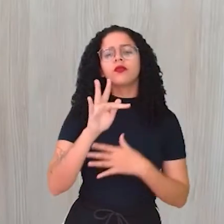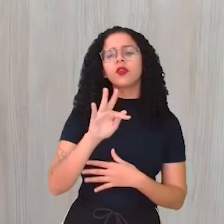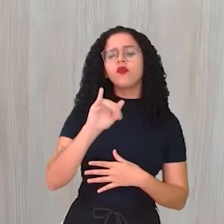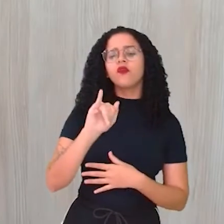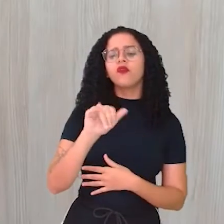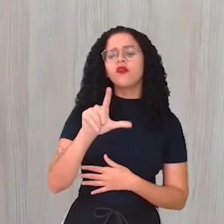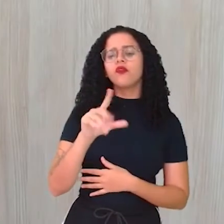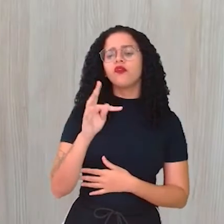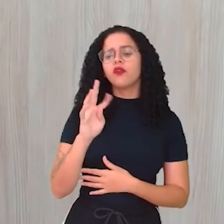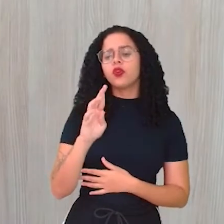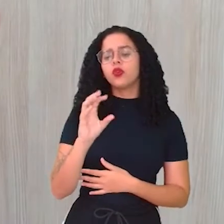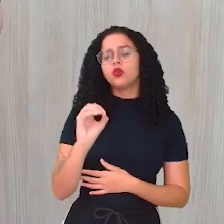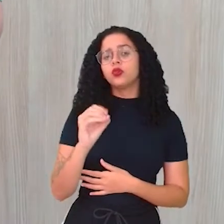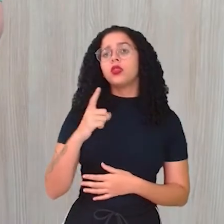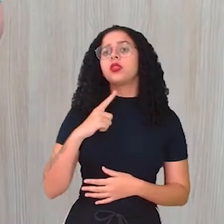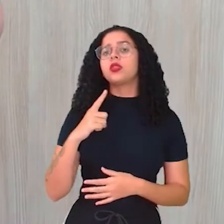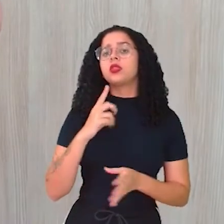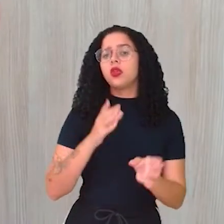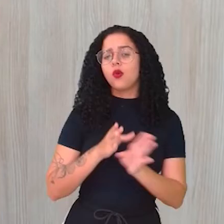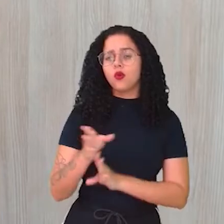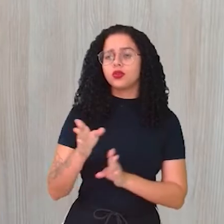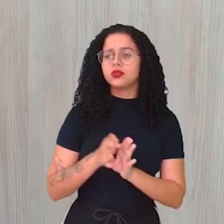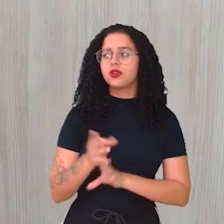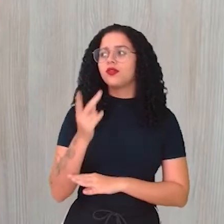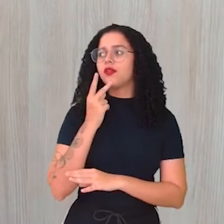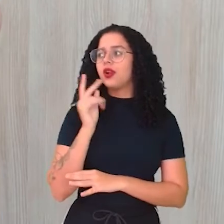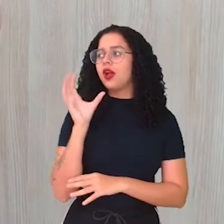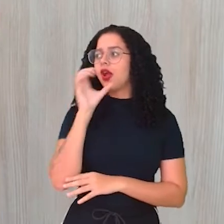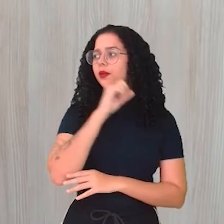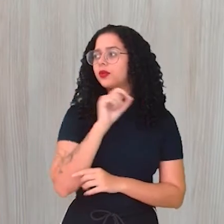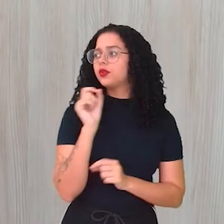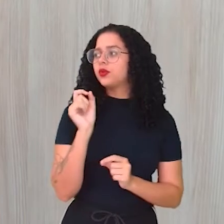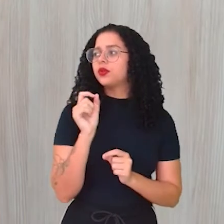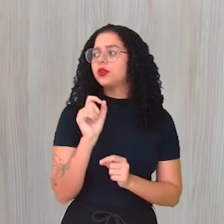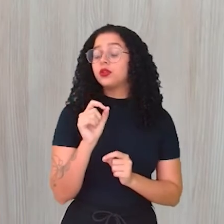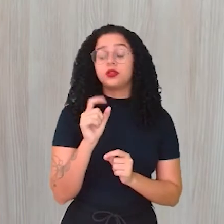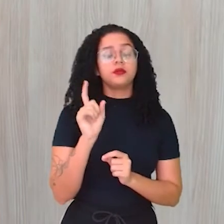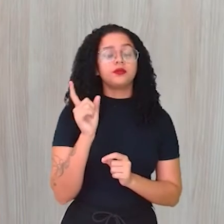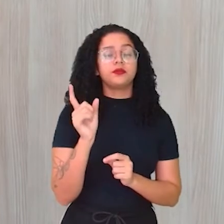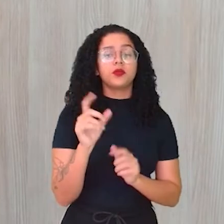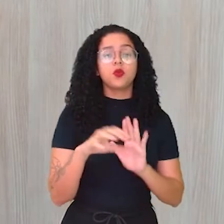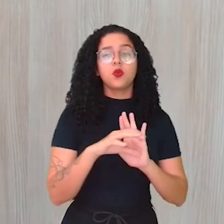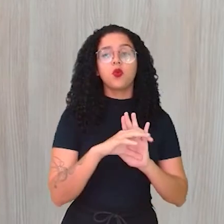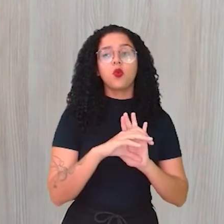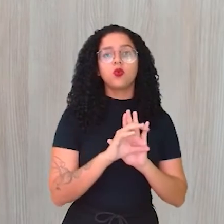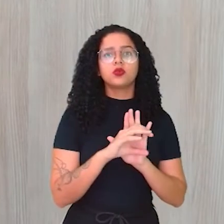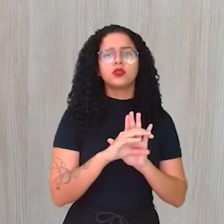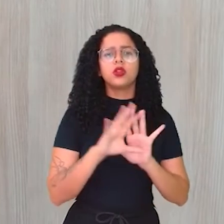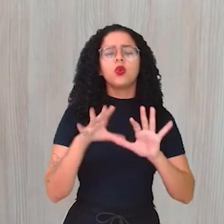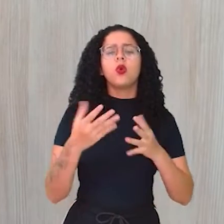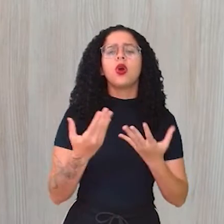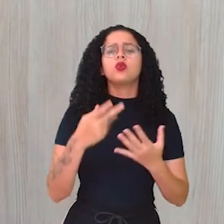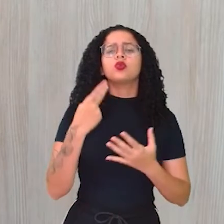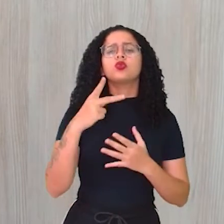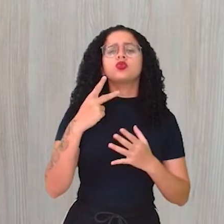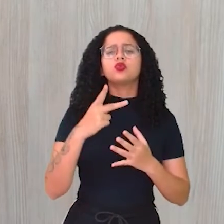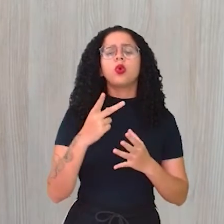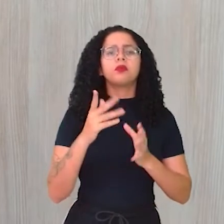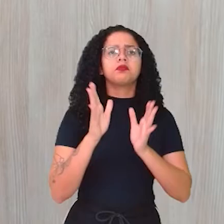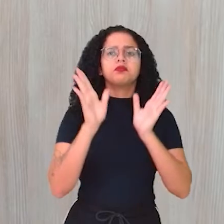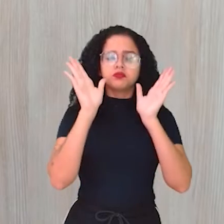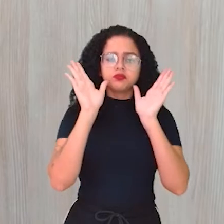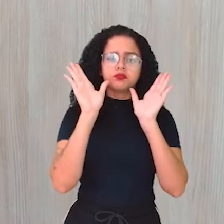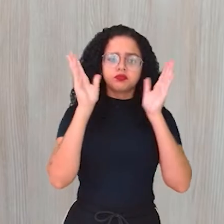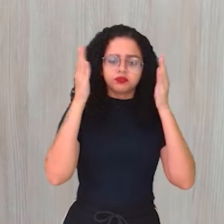aquele conceito que a gente vai falar bem rapidamente aqui, que é o conceito da bolha, né? Ou seja, em que bolha você está. Então você pode